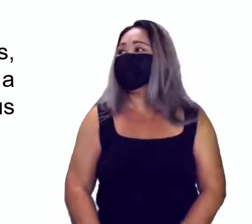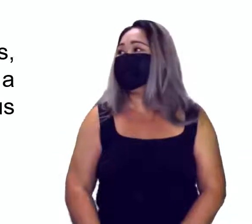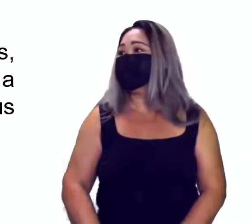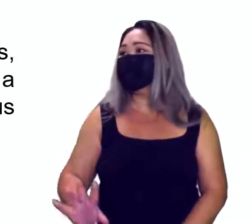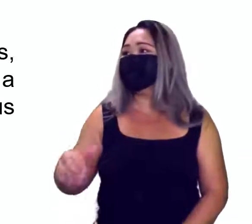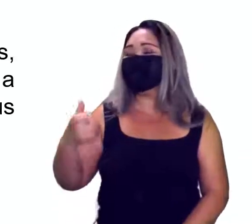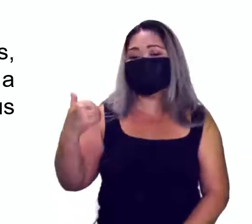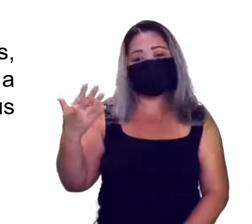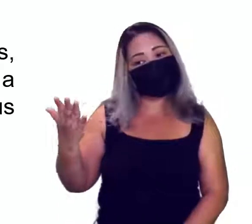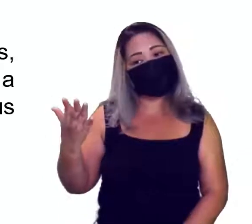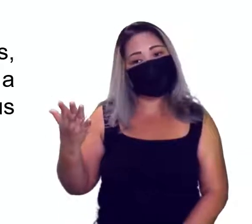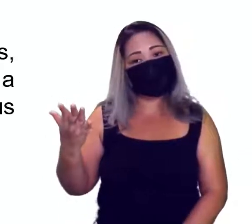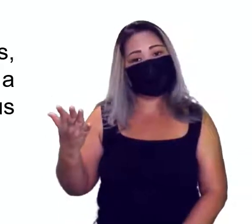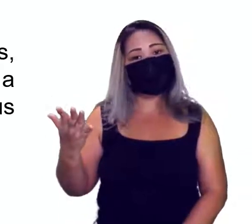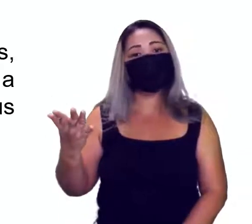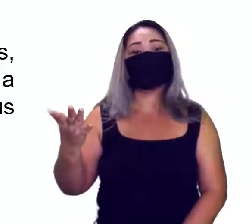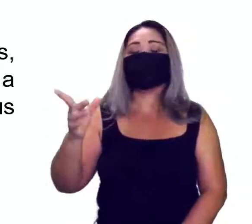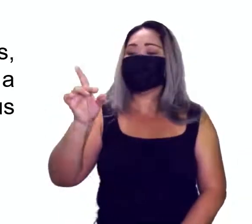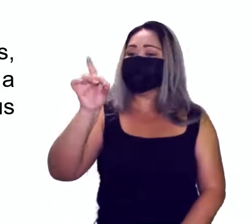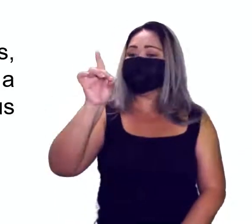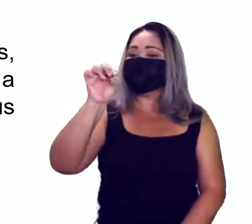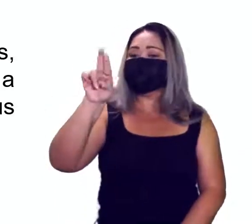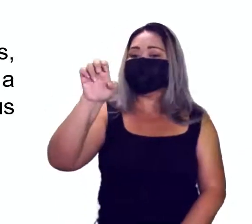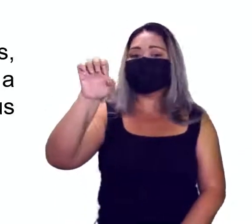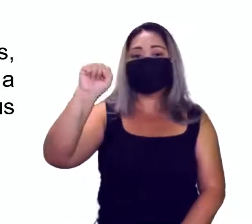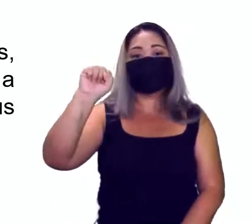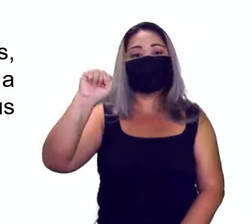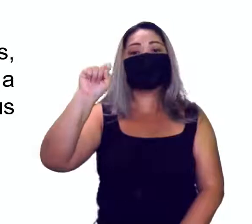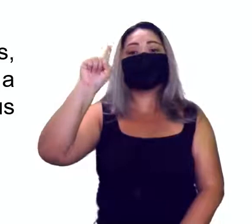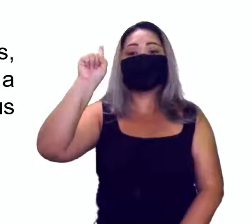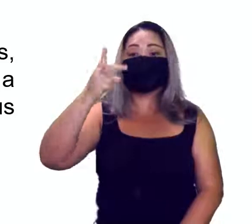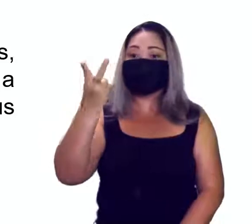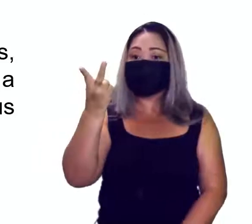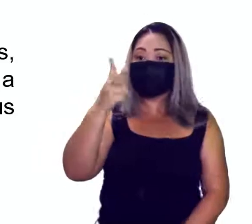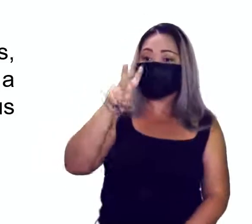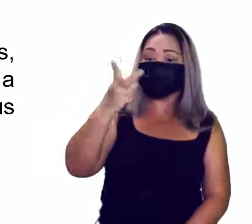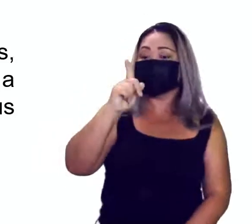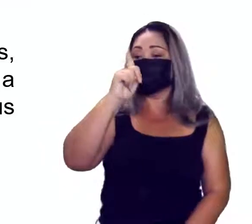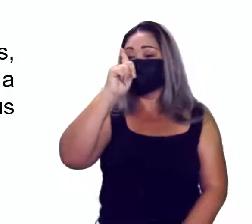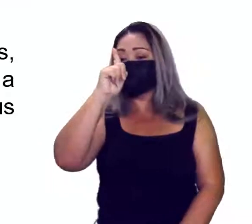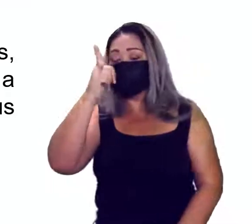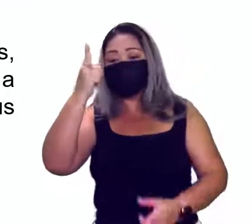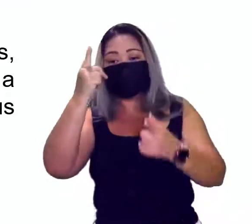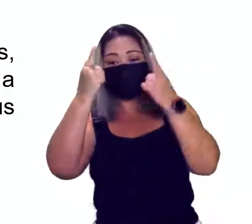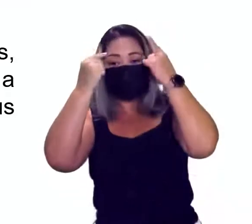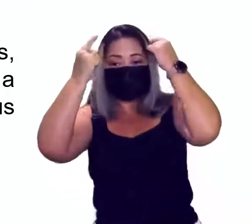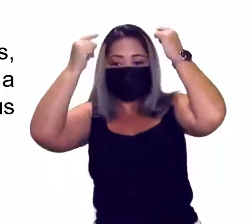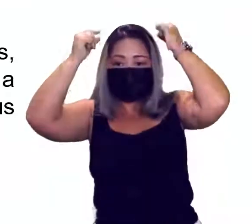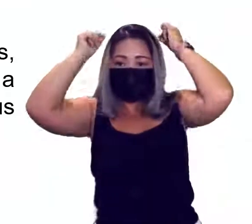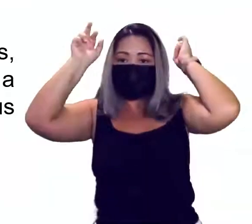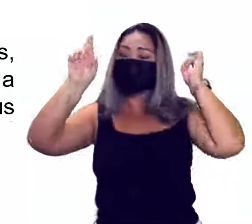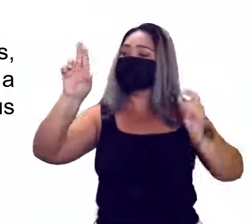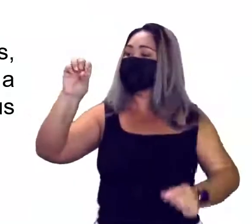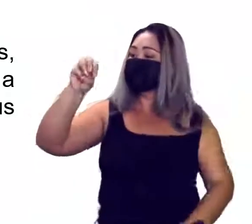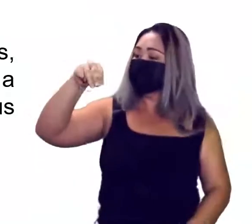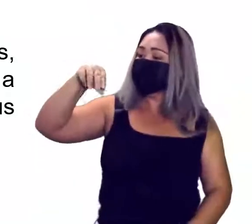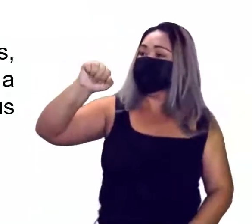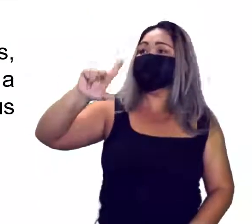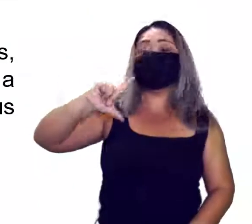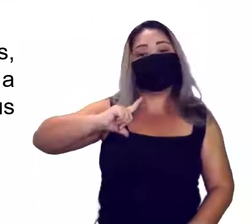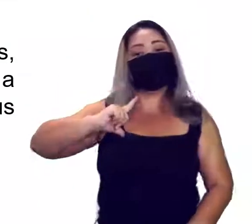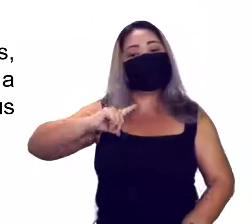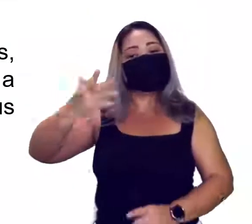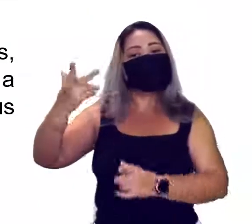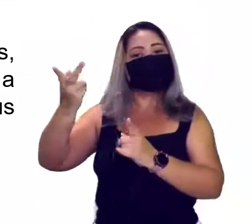Então é assim, é um deus da mitologia greco-romana, ó. Mas os romanos têm influência dos